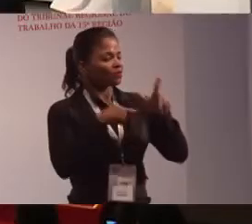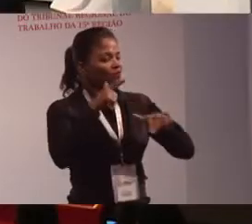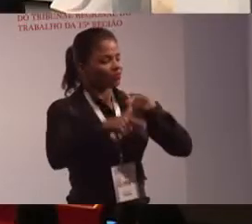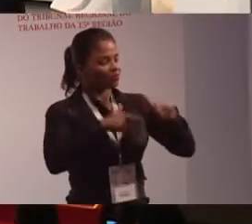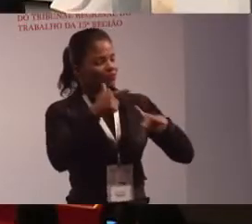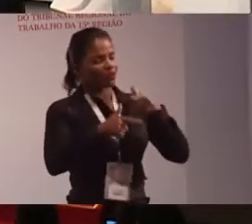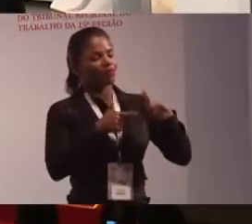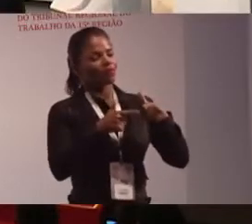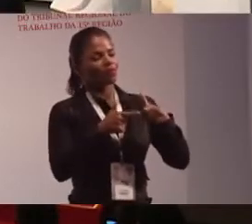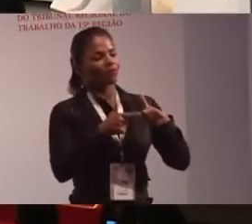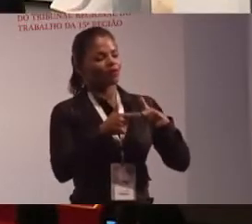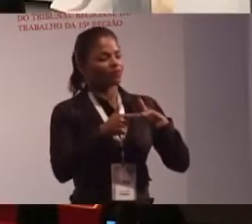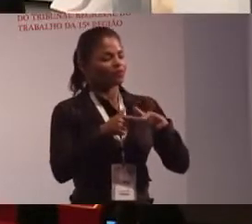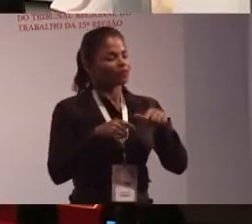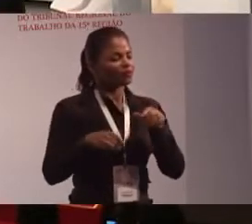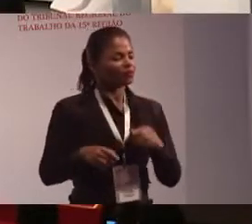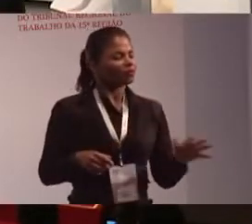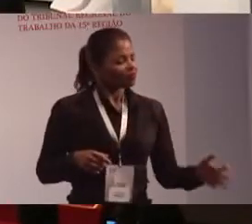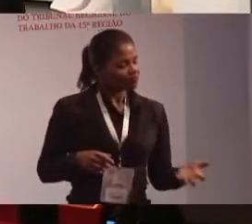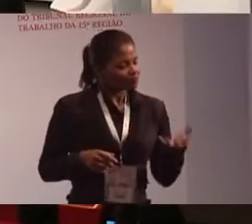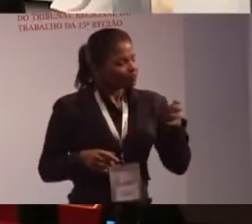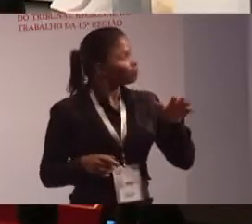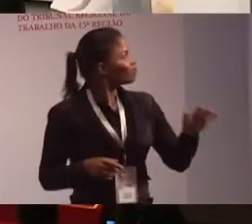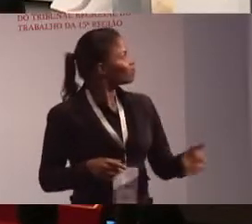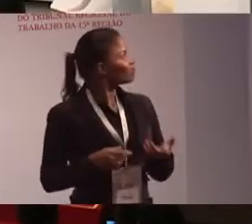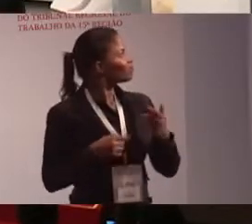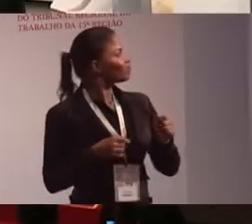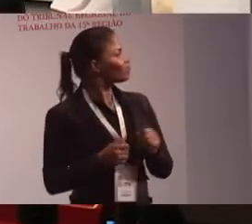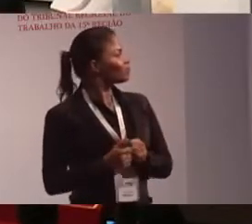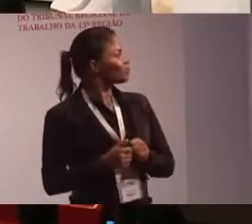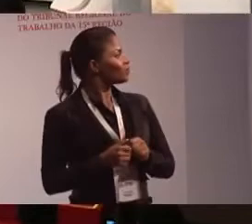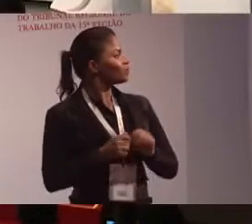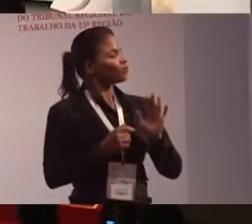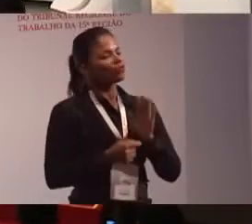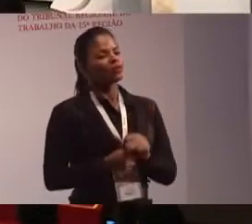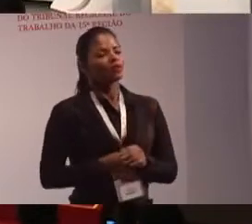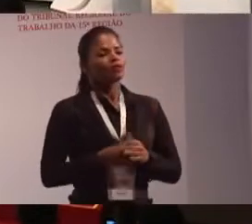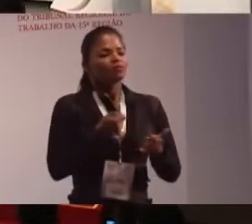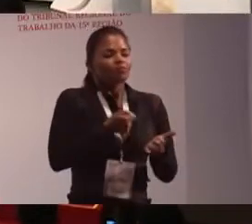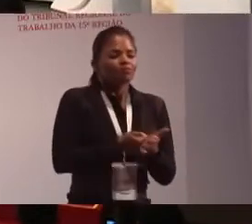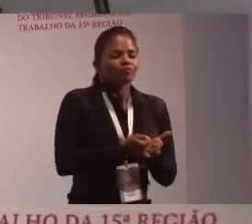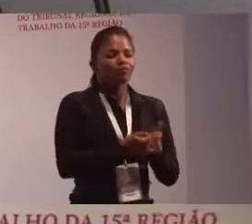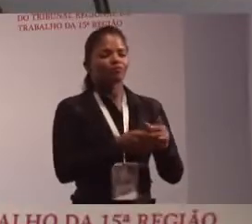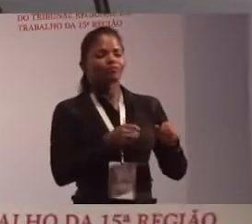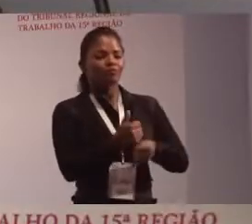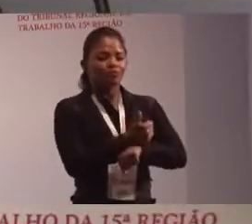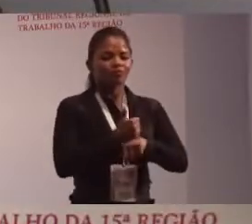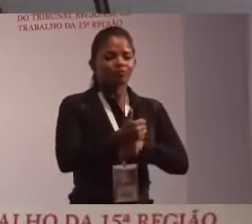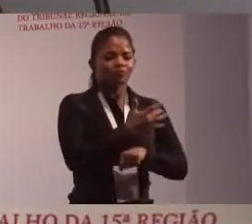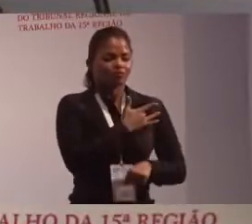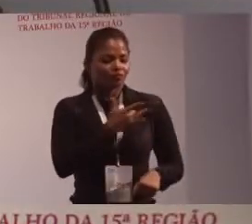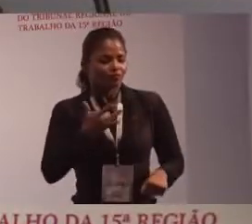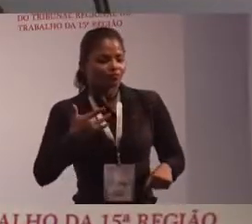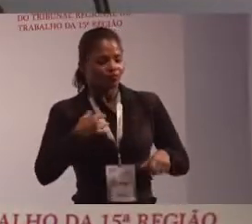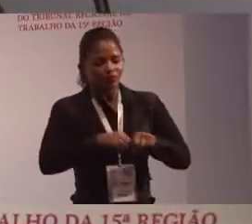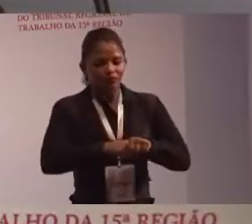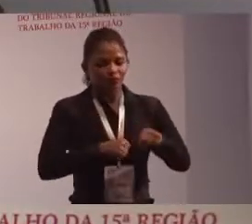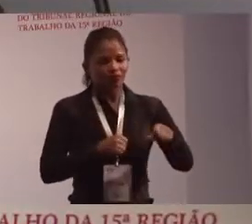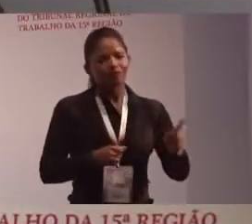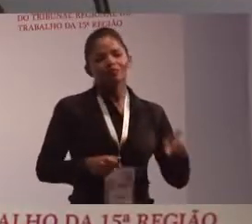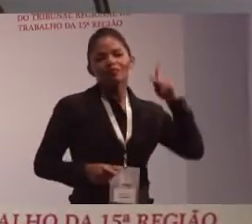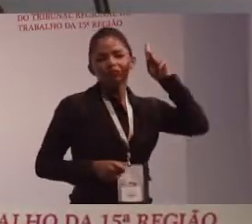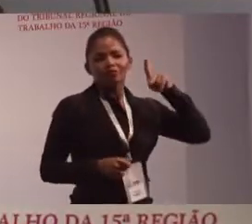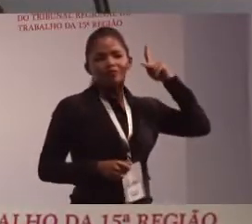trabalho de uma máquina no agronegócio. E isso tudo vai exigir dos profissionais de saúde e de segurança e também dos formuladores de